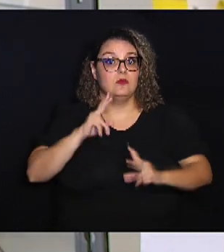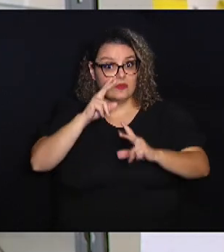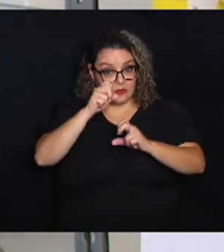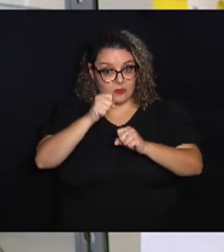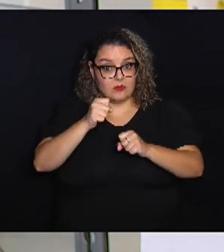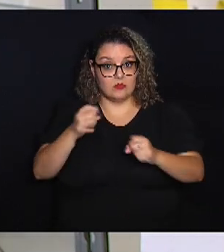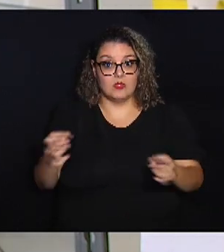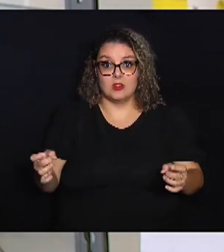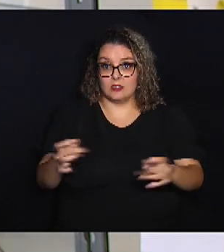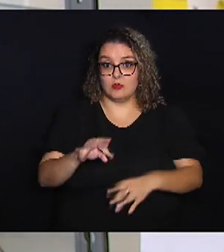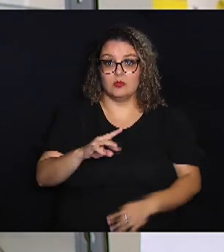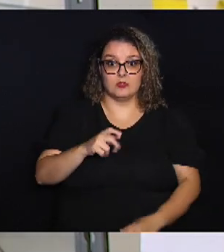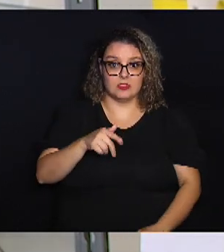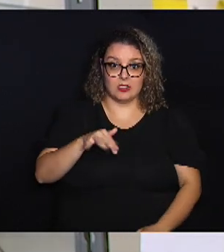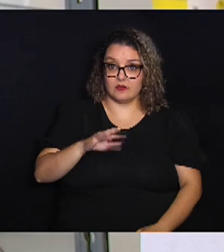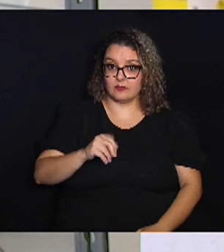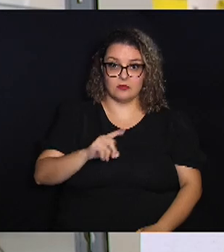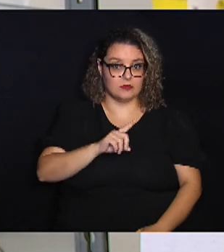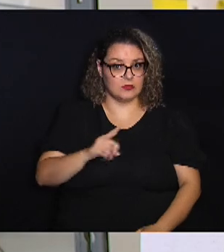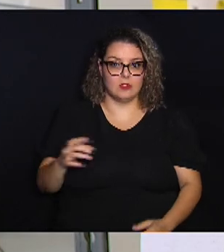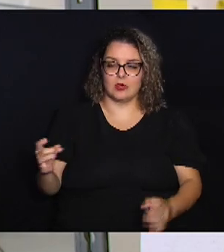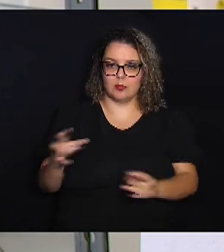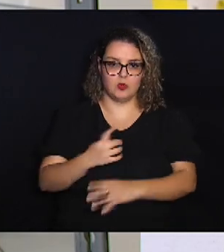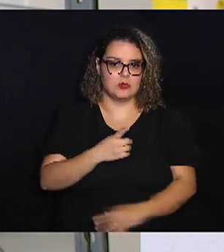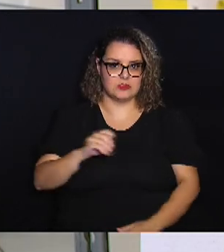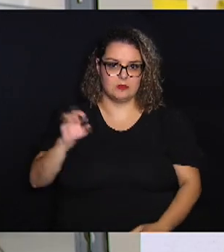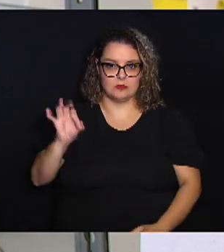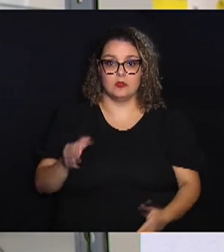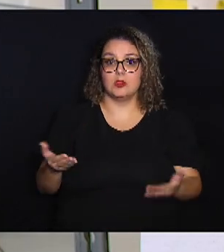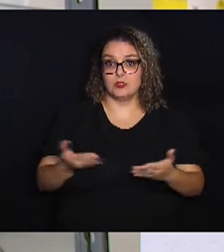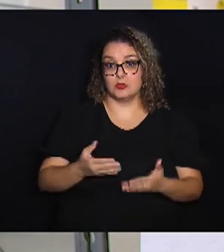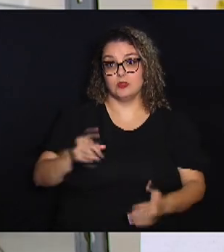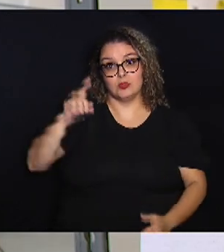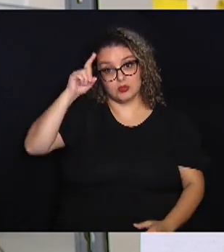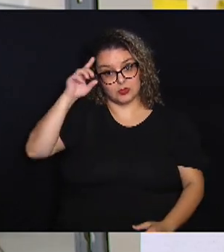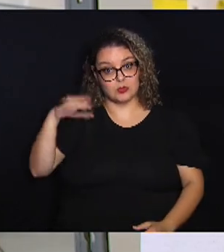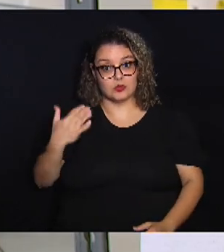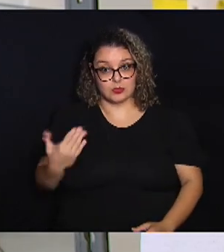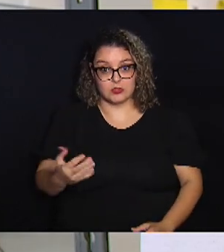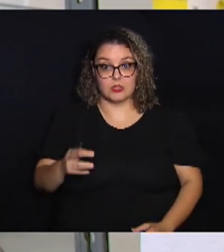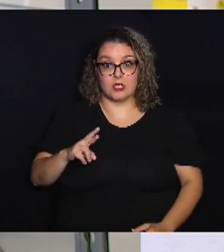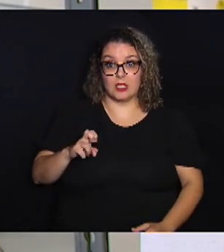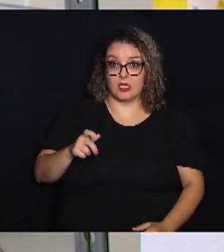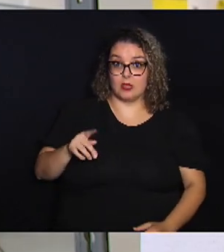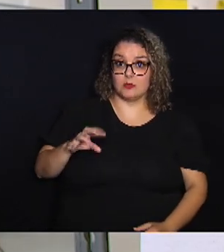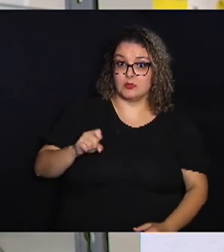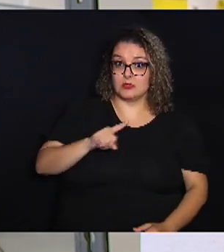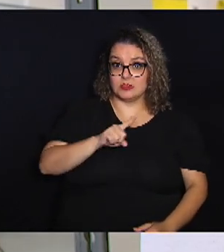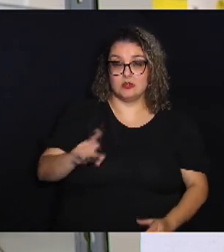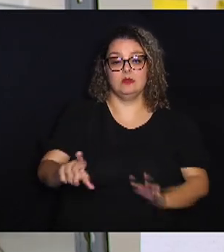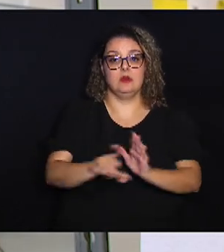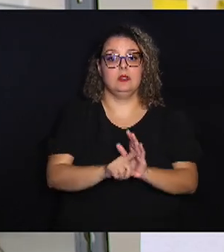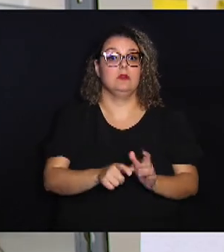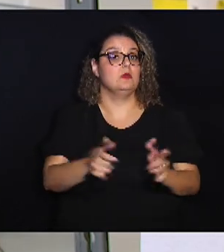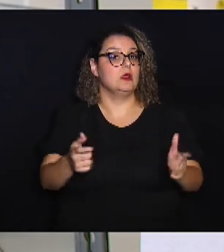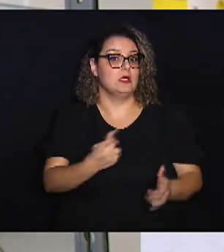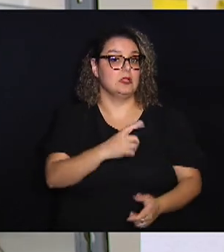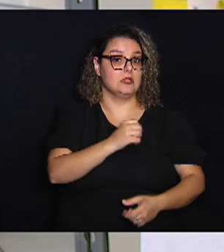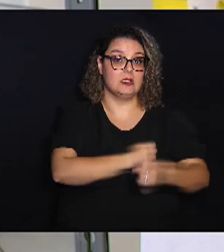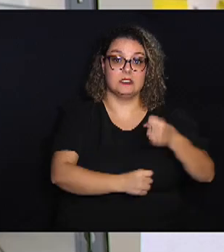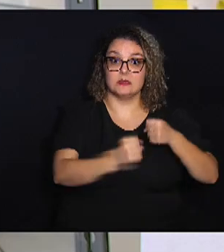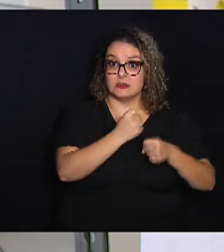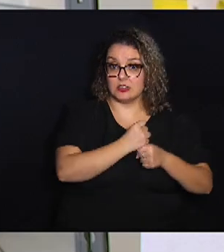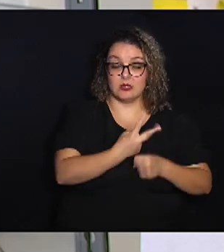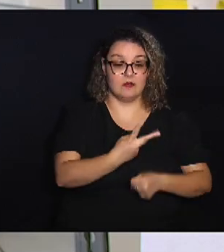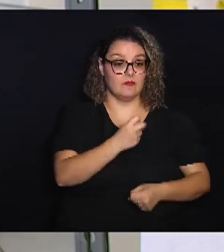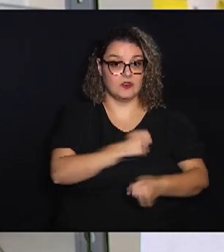combater o tráfico. Não combateu 100%, mas hoje, por exemplo, a rotina que a gente atendia de répteis ilegais era muito maior há 10 anos atrás, há